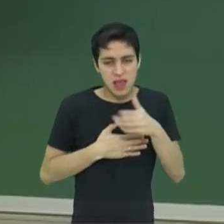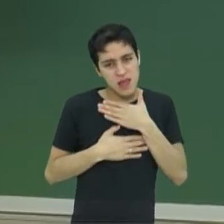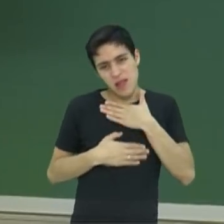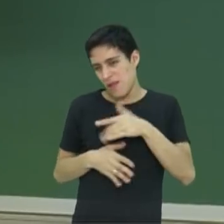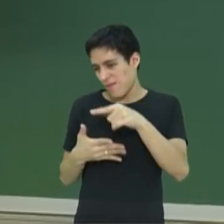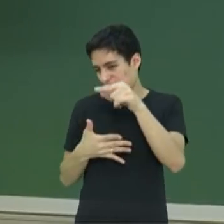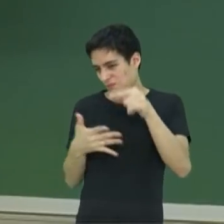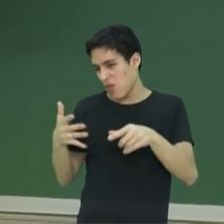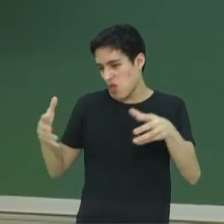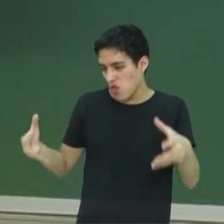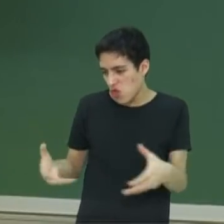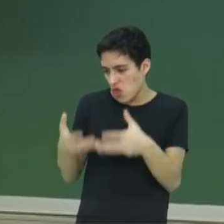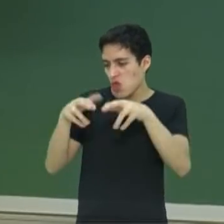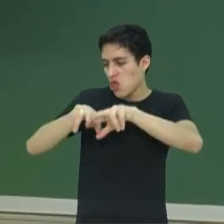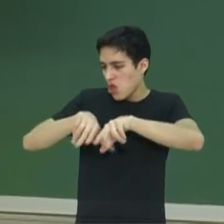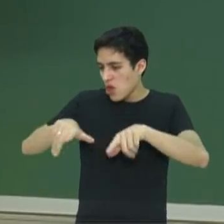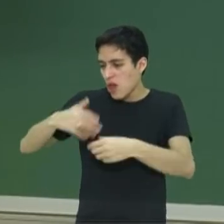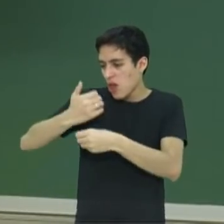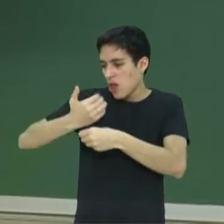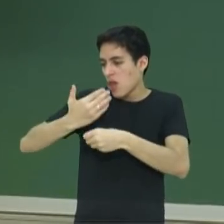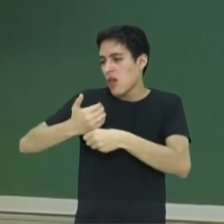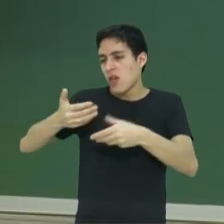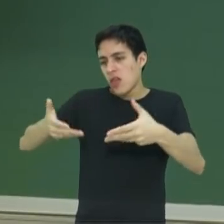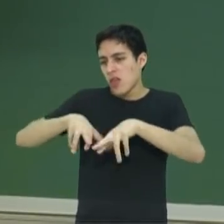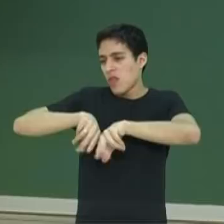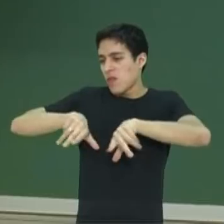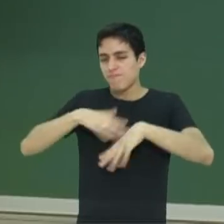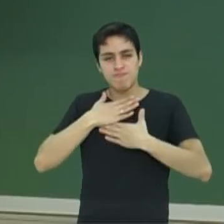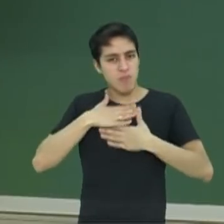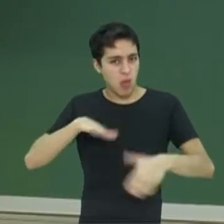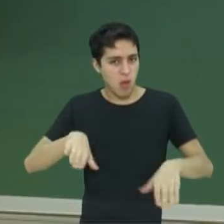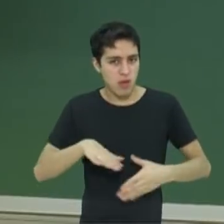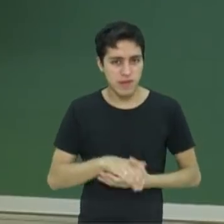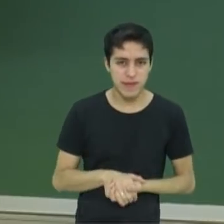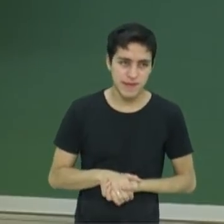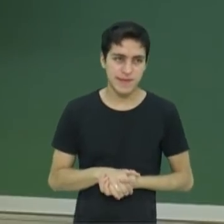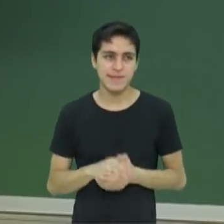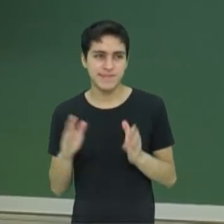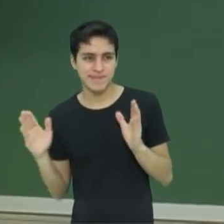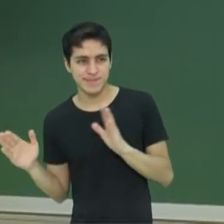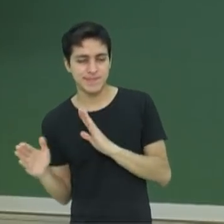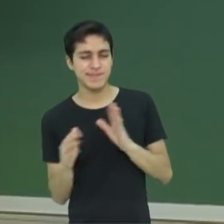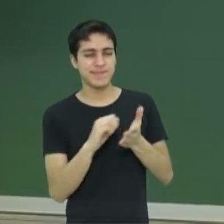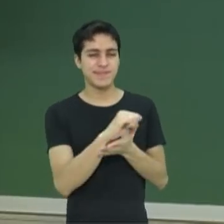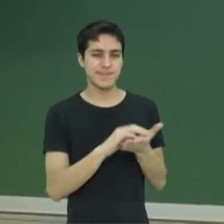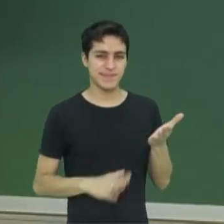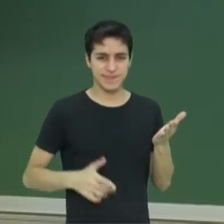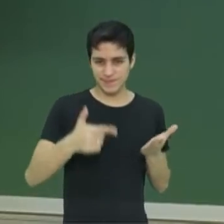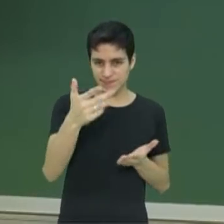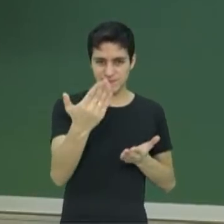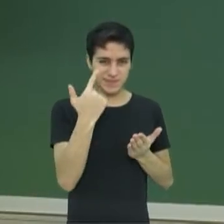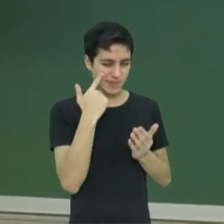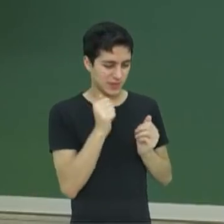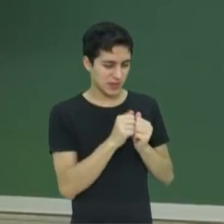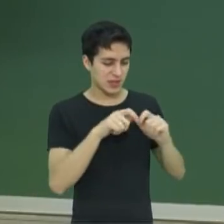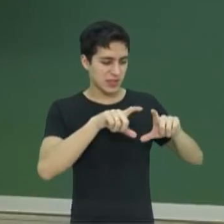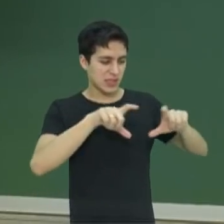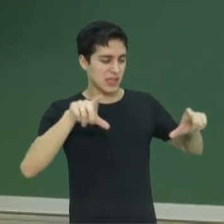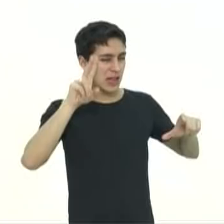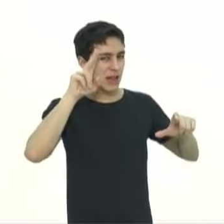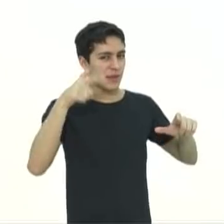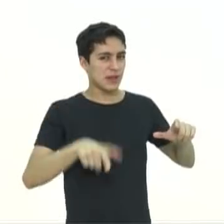nem de verduras, e sim de batata frita e carne. Agora sim, o exercício número 2. Veja comigo esse trecho,